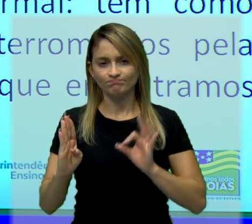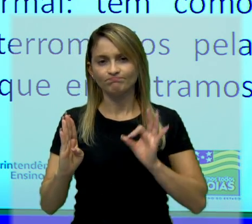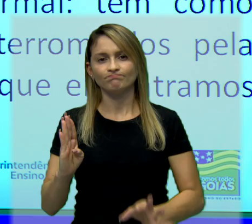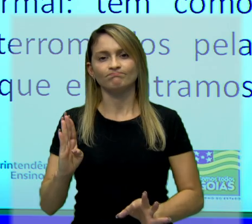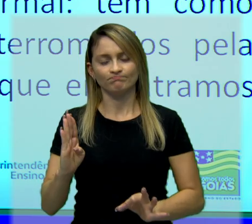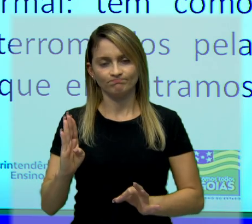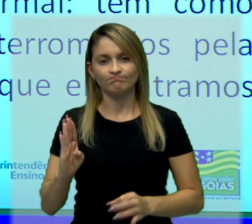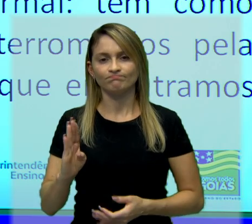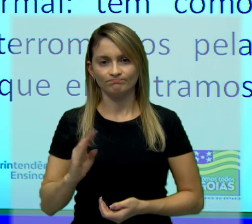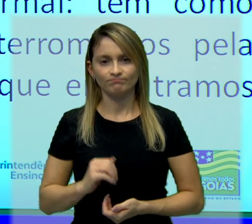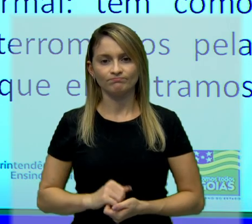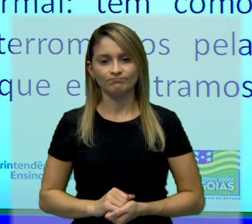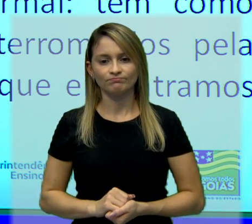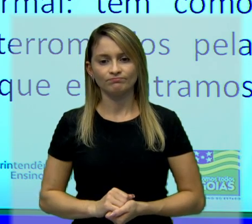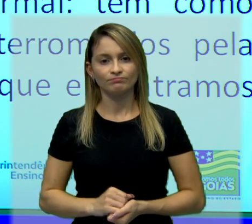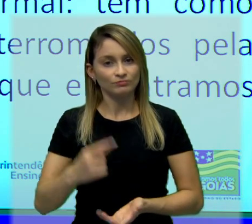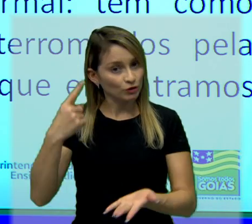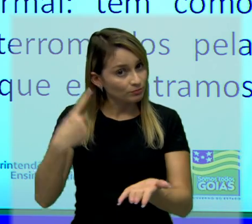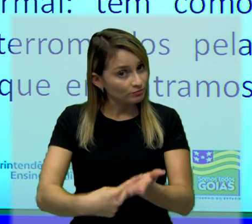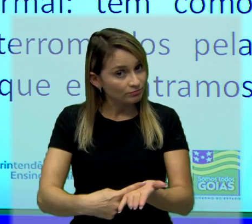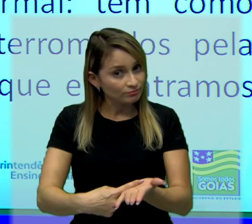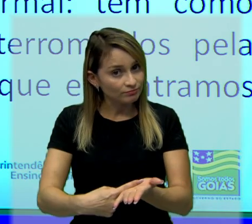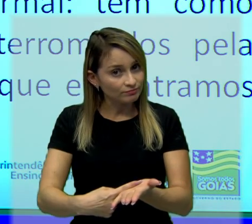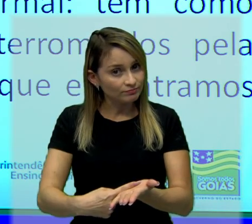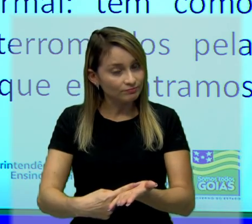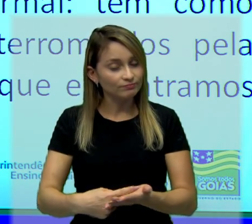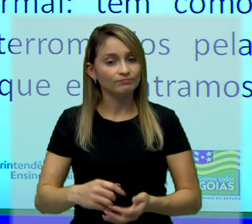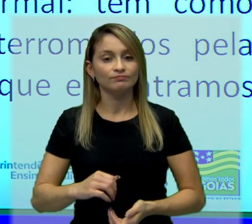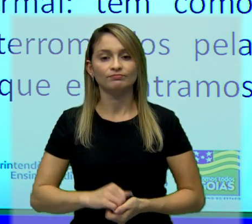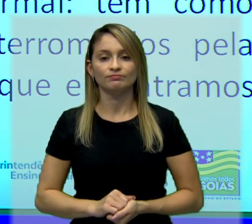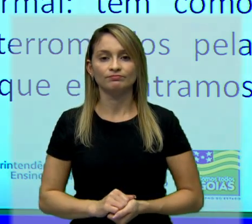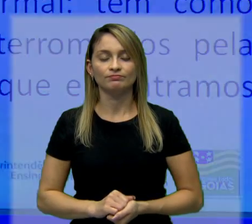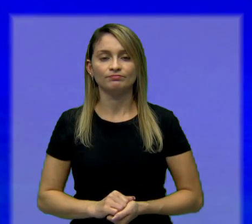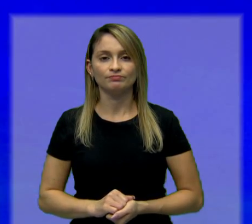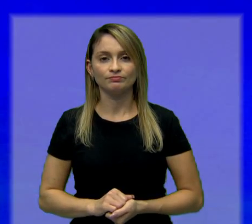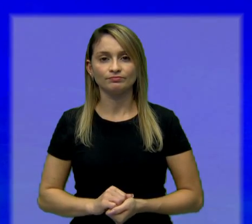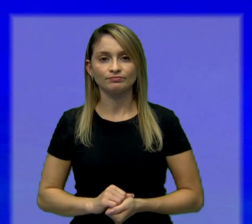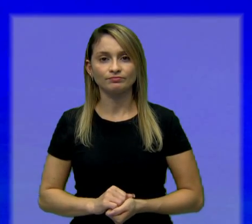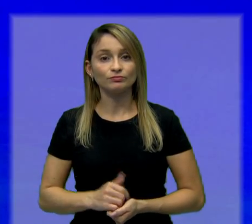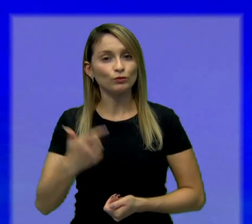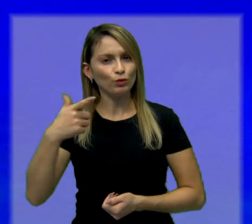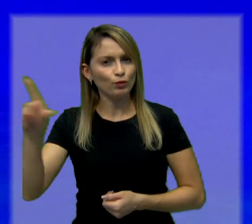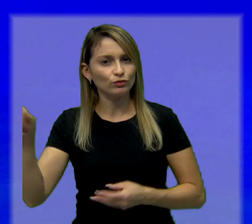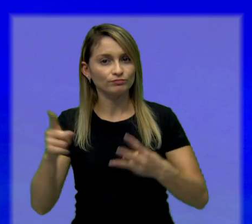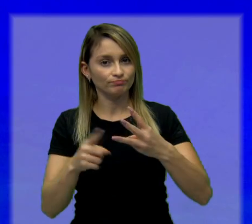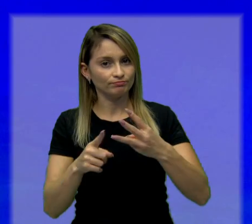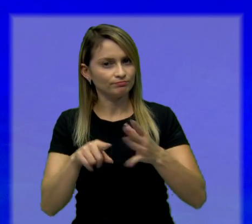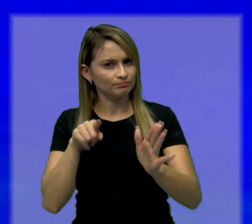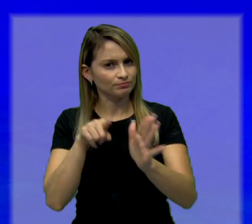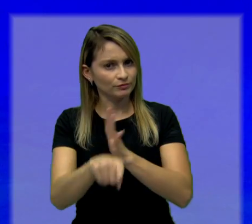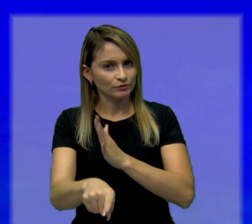B. Certinho? Combinado? Vamos para a próxima.